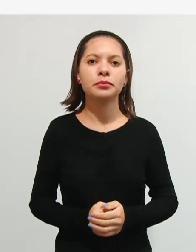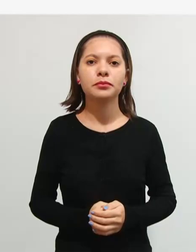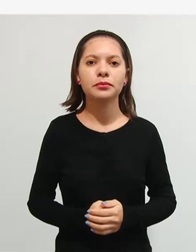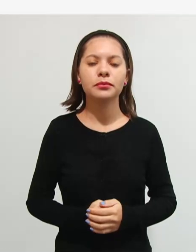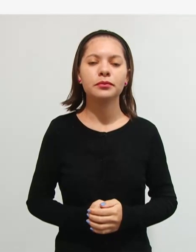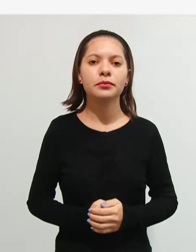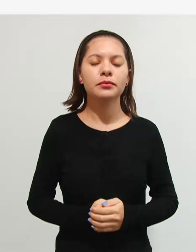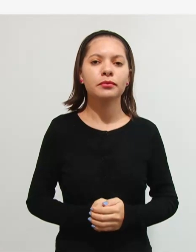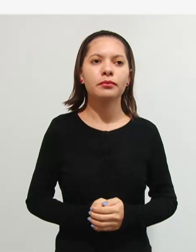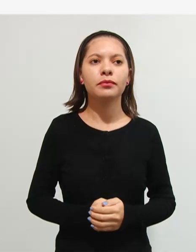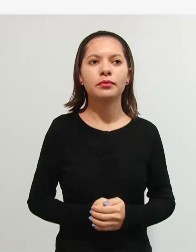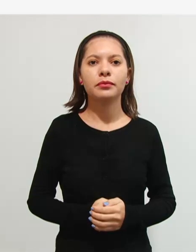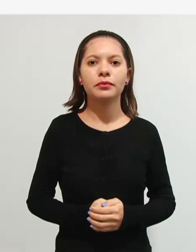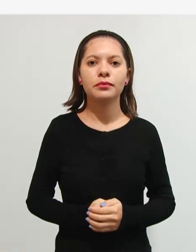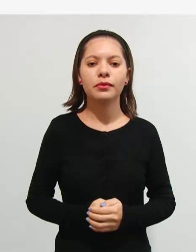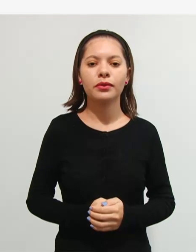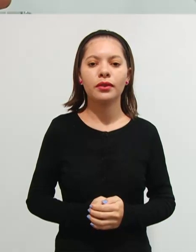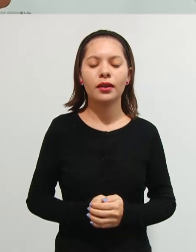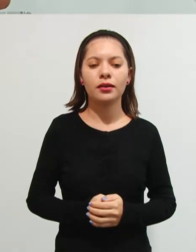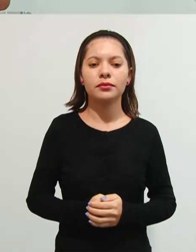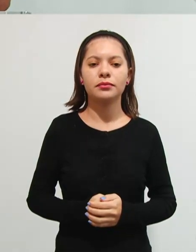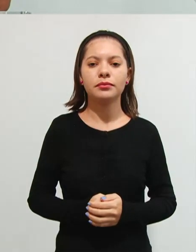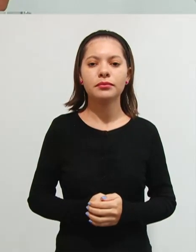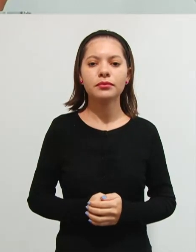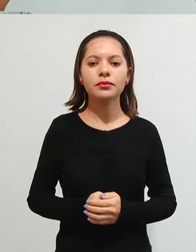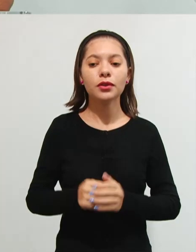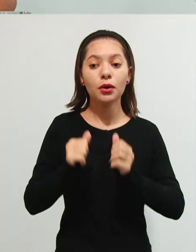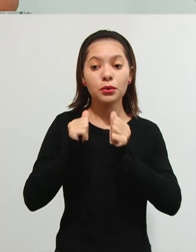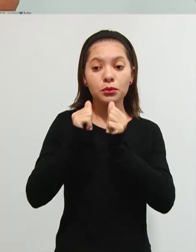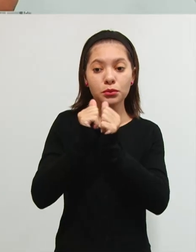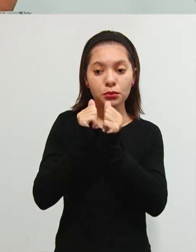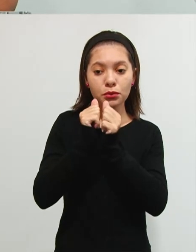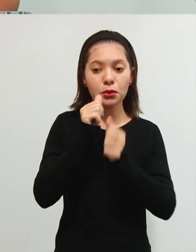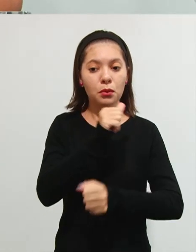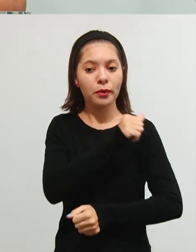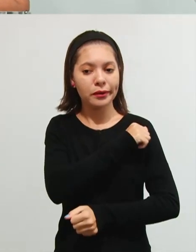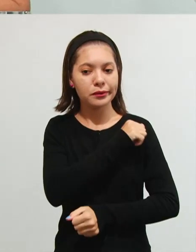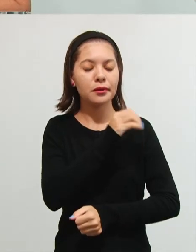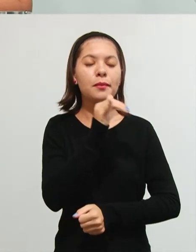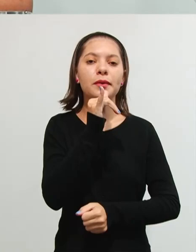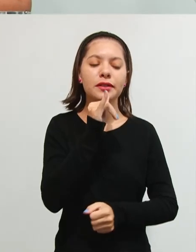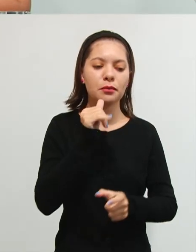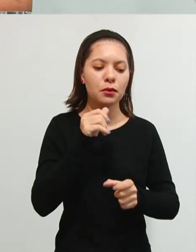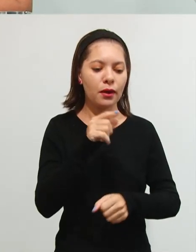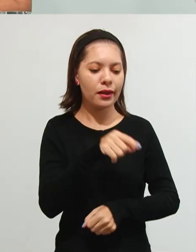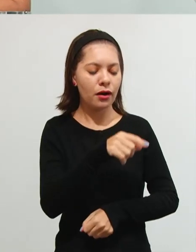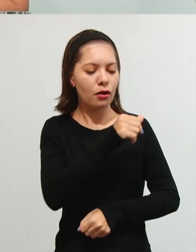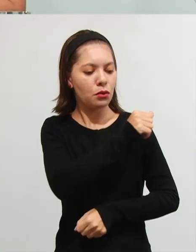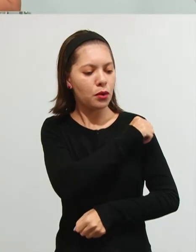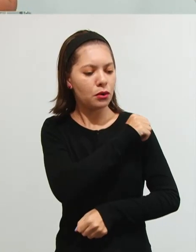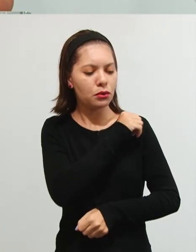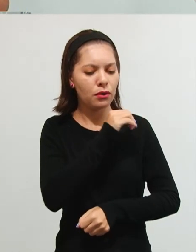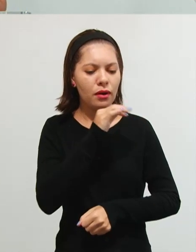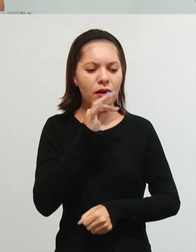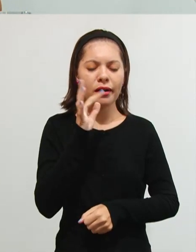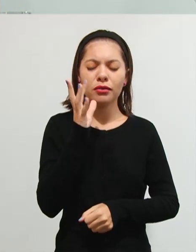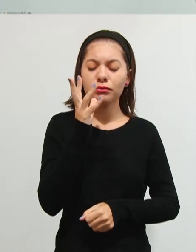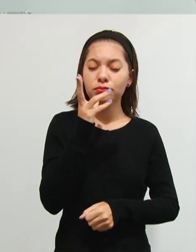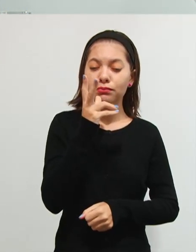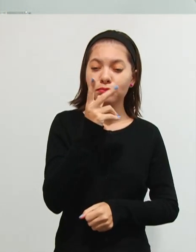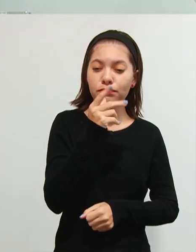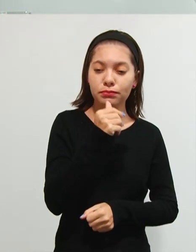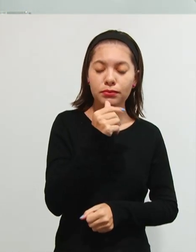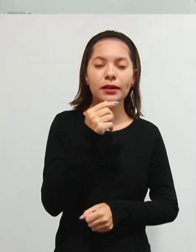aquela prerrogativa de acompanhar o ritmo do aluno. Se o aluno tivesse um ritmo mais lento, então